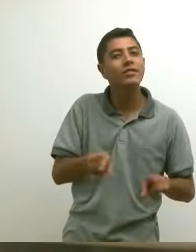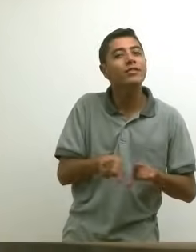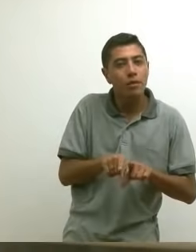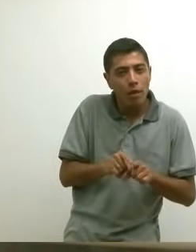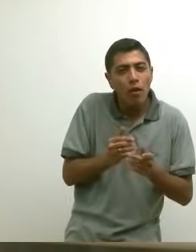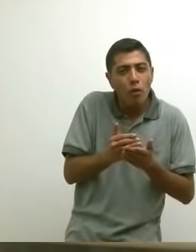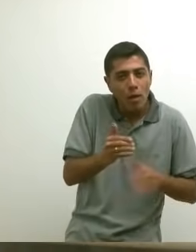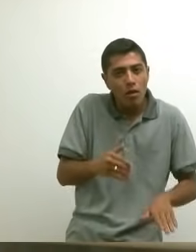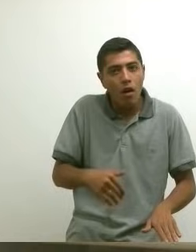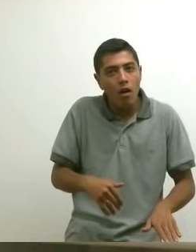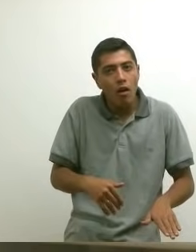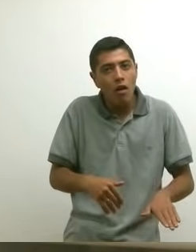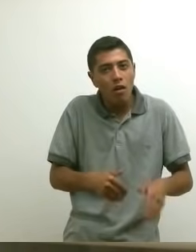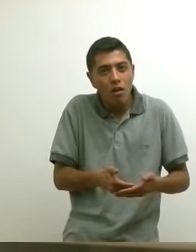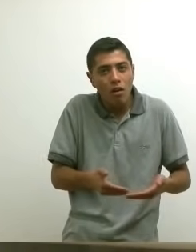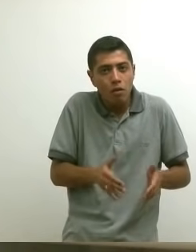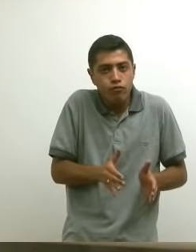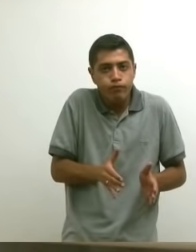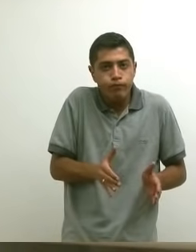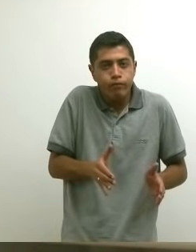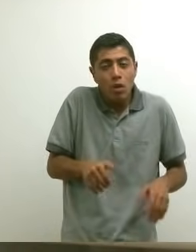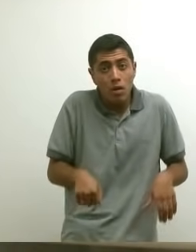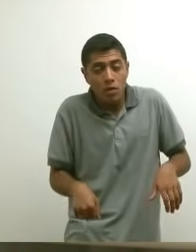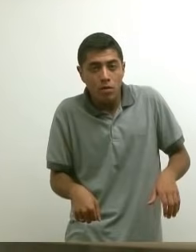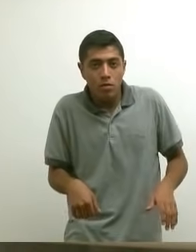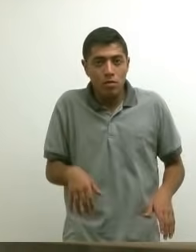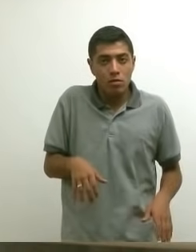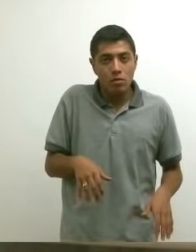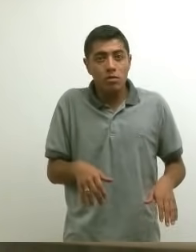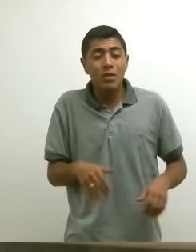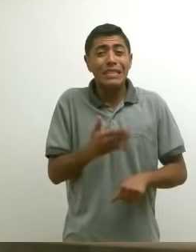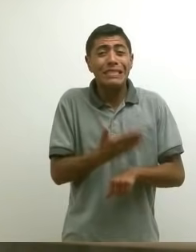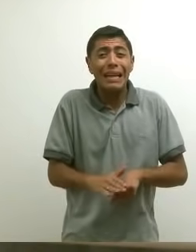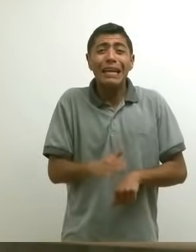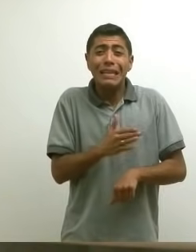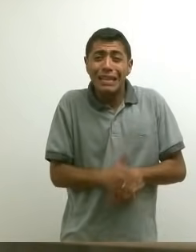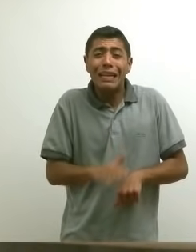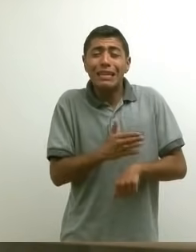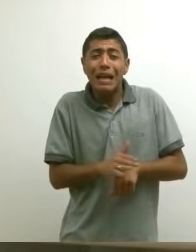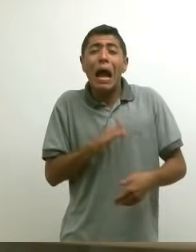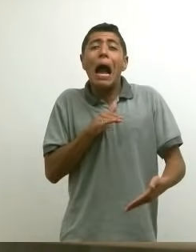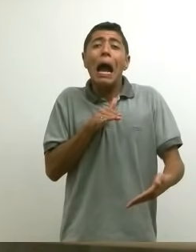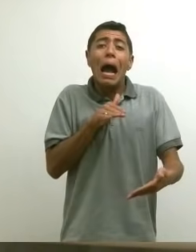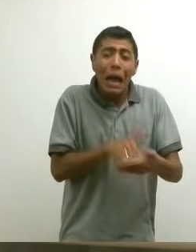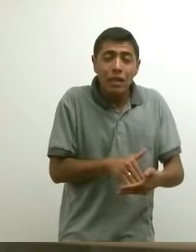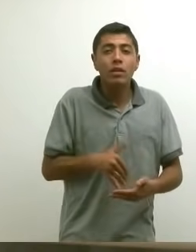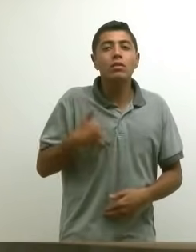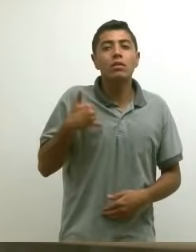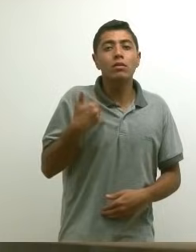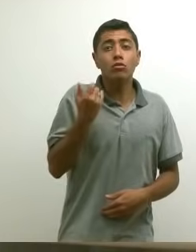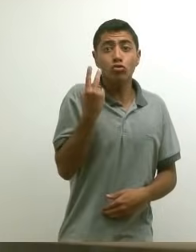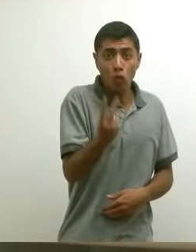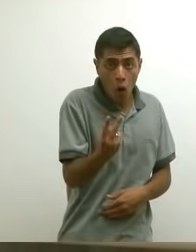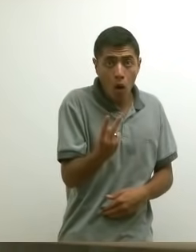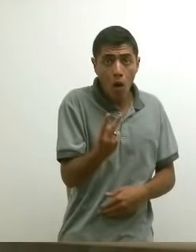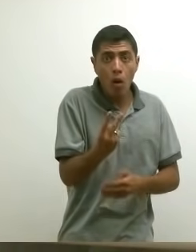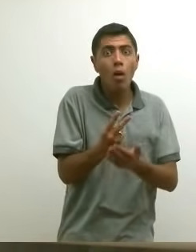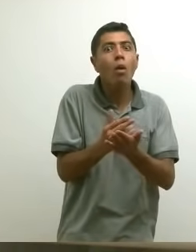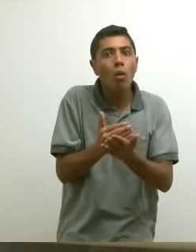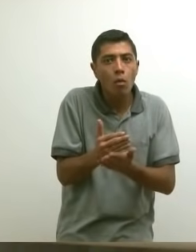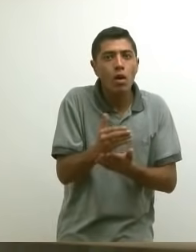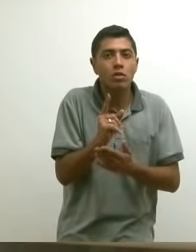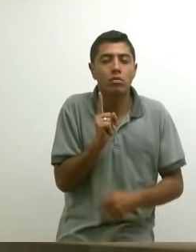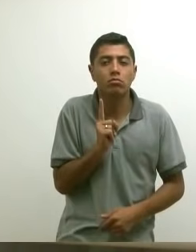característica ereta o homo erectus somos segundo ano de vida é que ela vai desenvolver uma característica fundamental que a fala